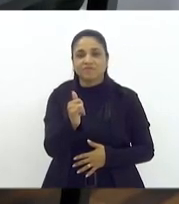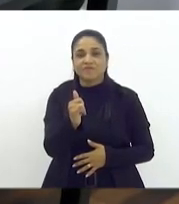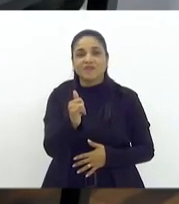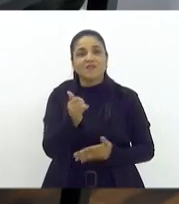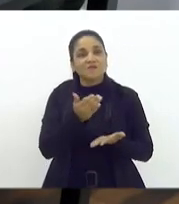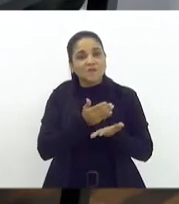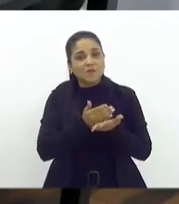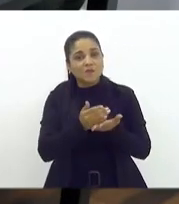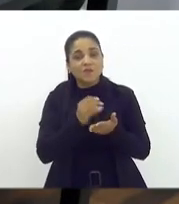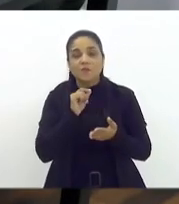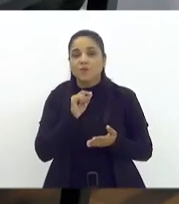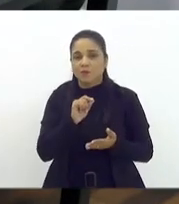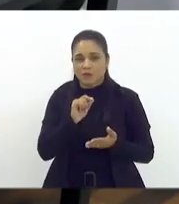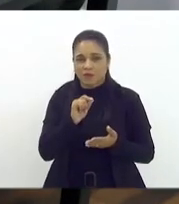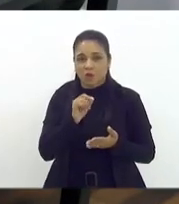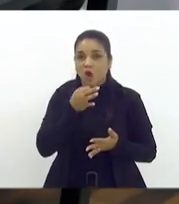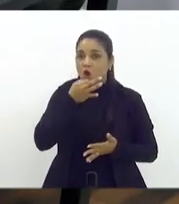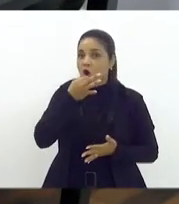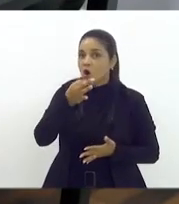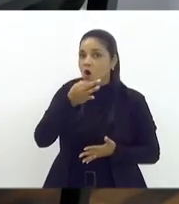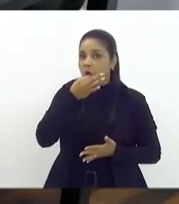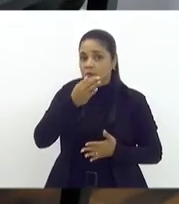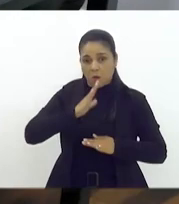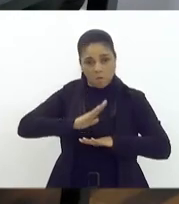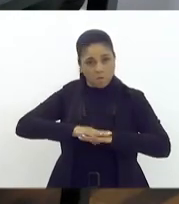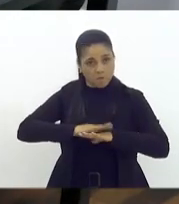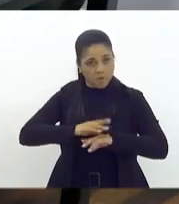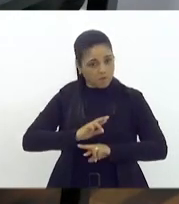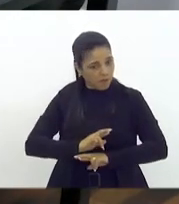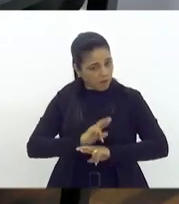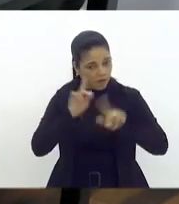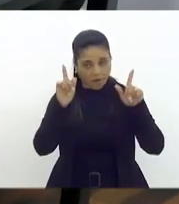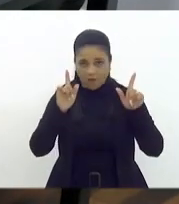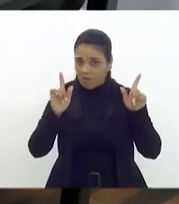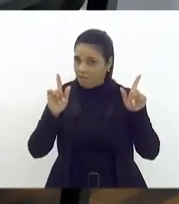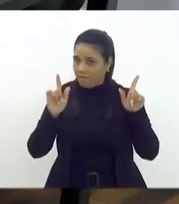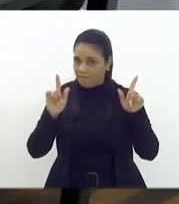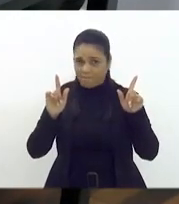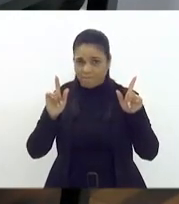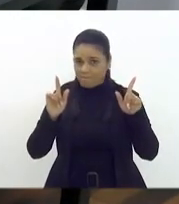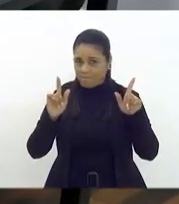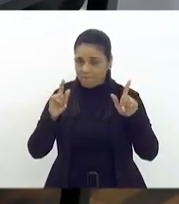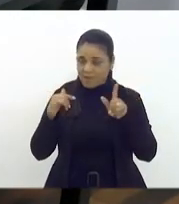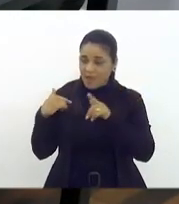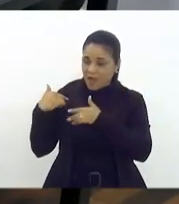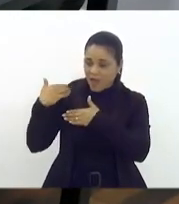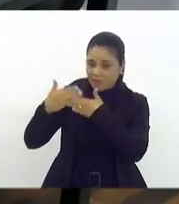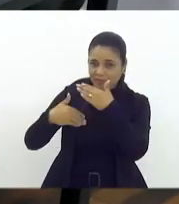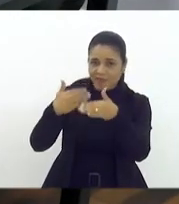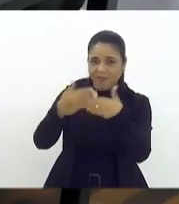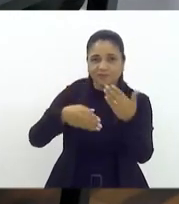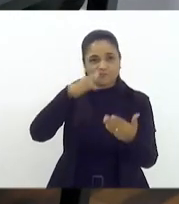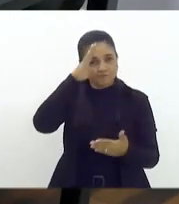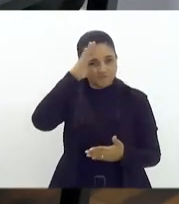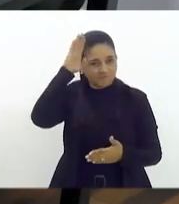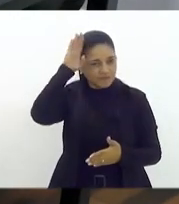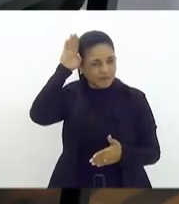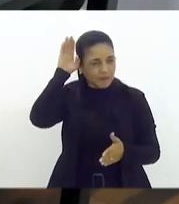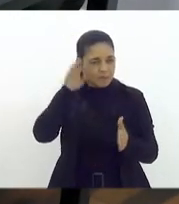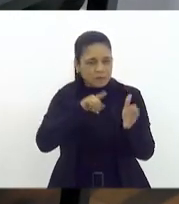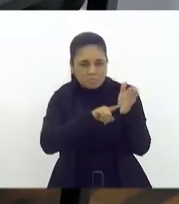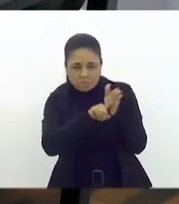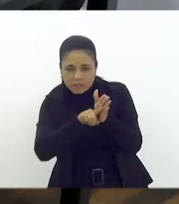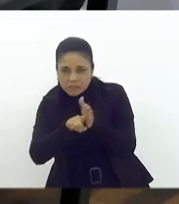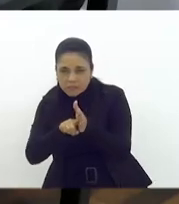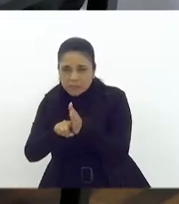que não é a minha opinião pessoal não é por mais trajetória acadêmica e de pesquisa e